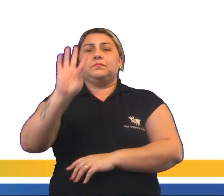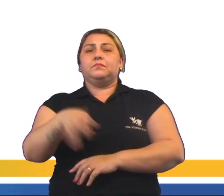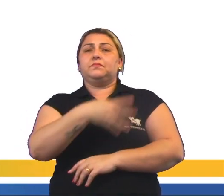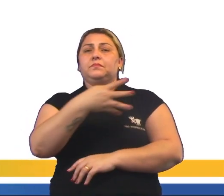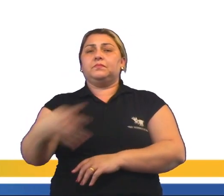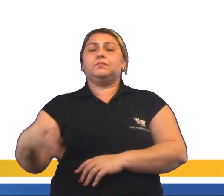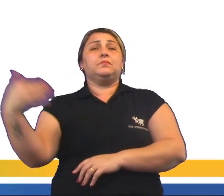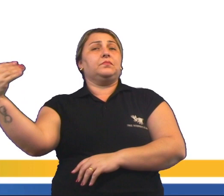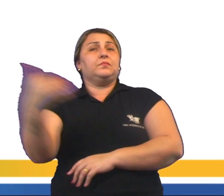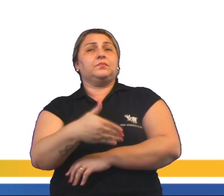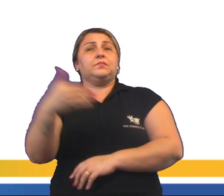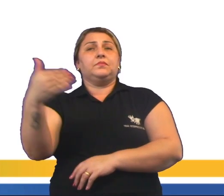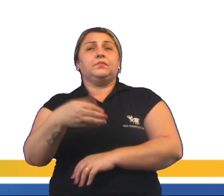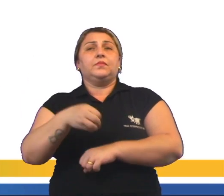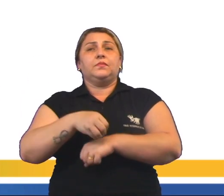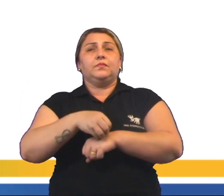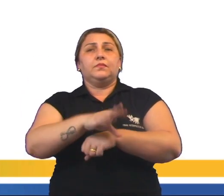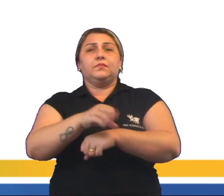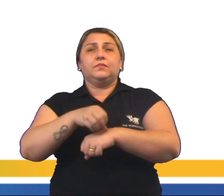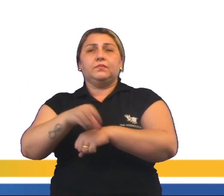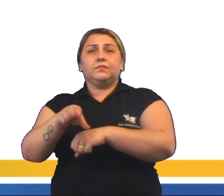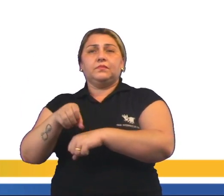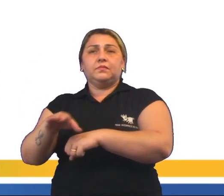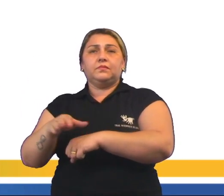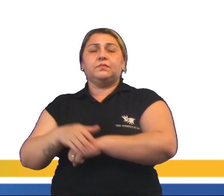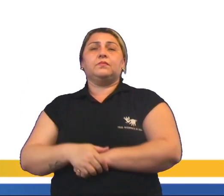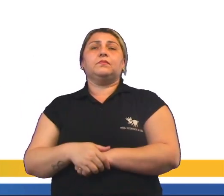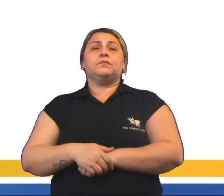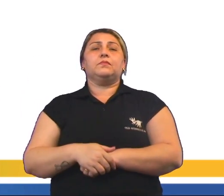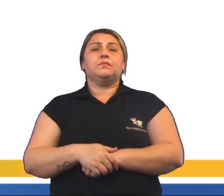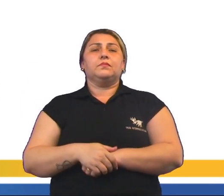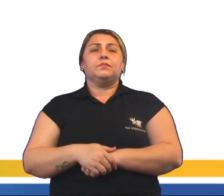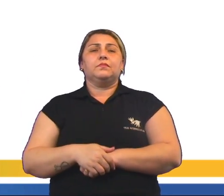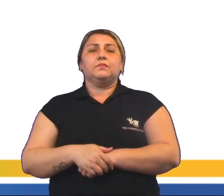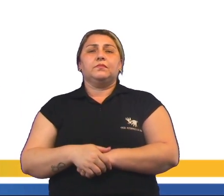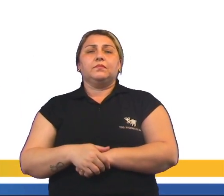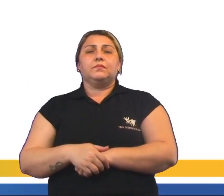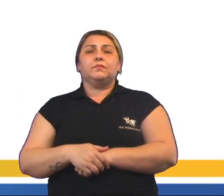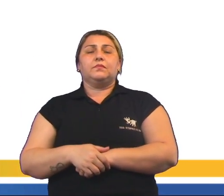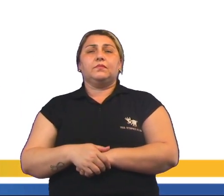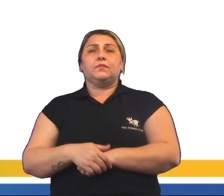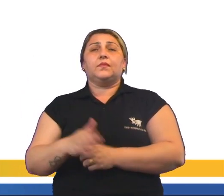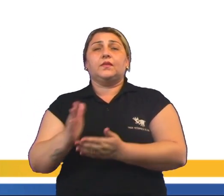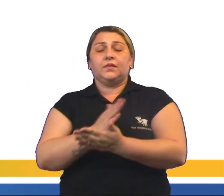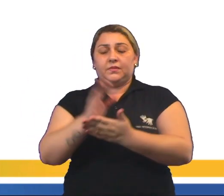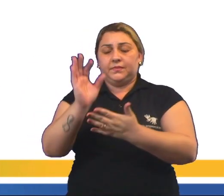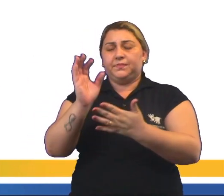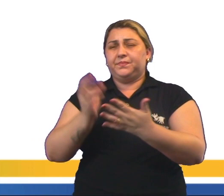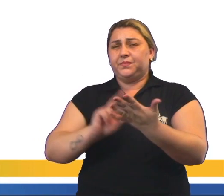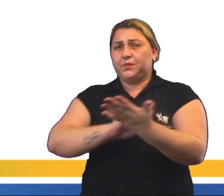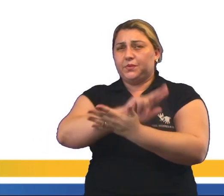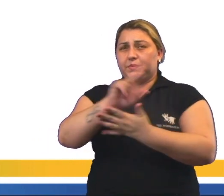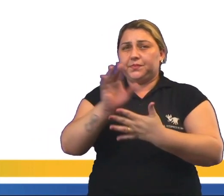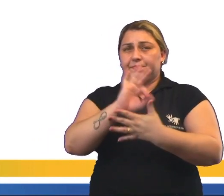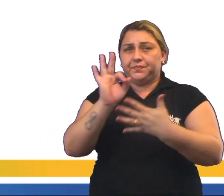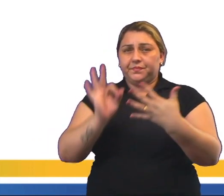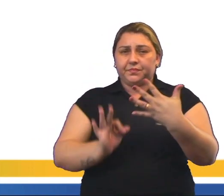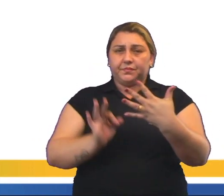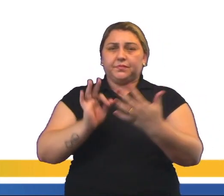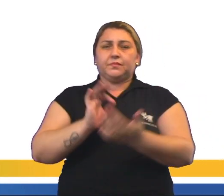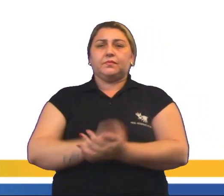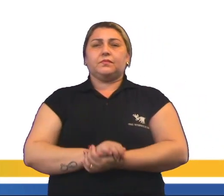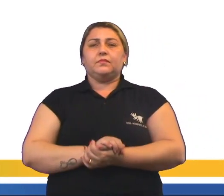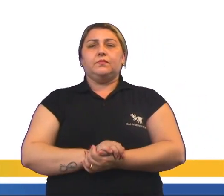Olha aí, a tabela de distribuição de frequência. Em casos, tá, nos quais há muitos elementos no